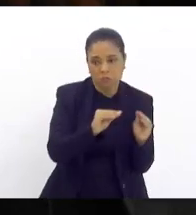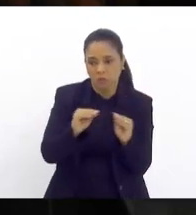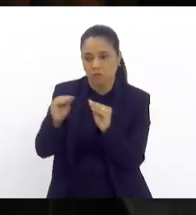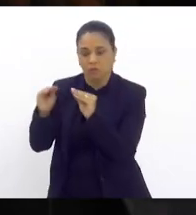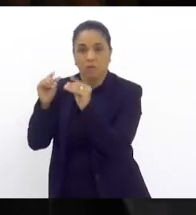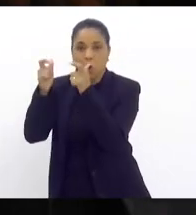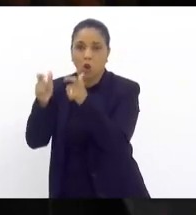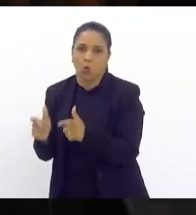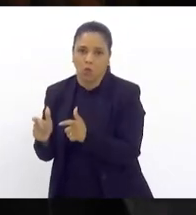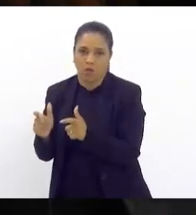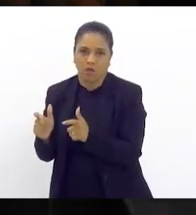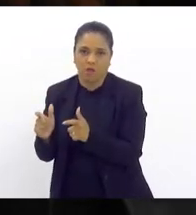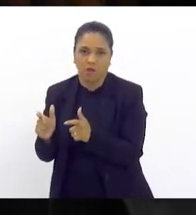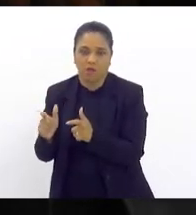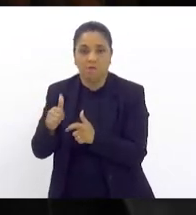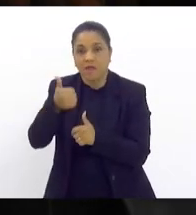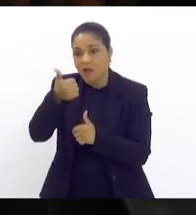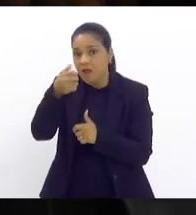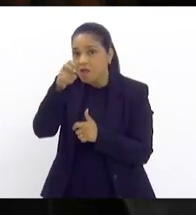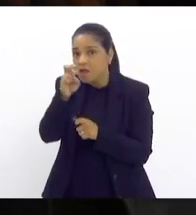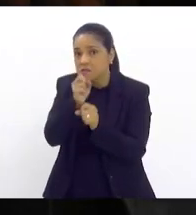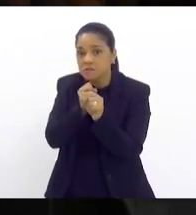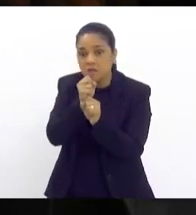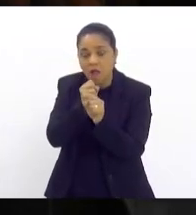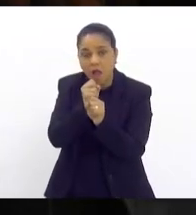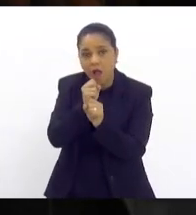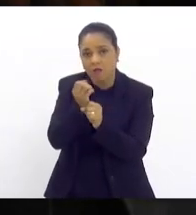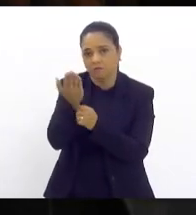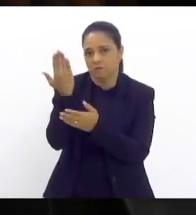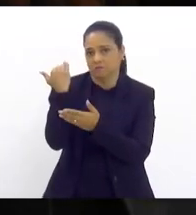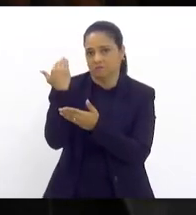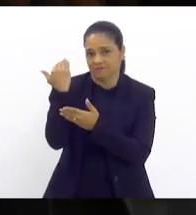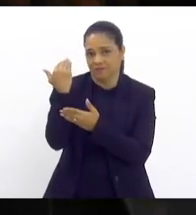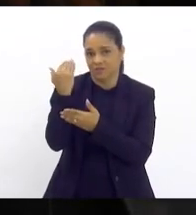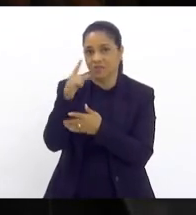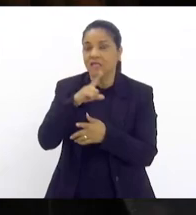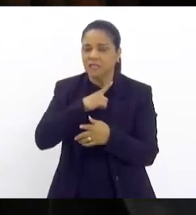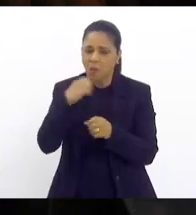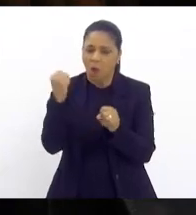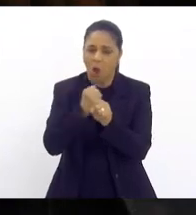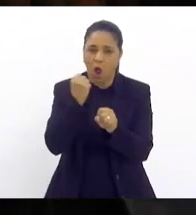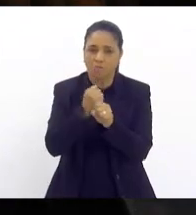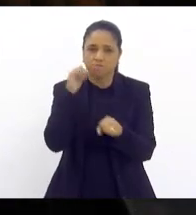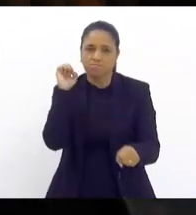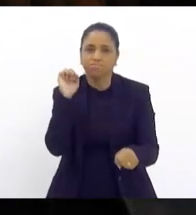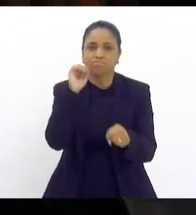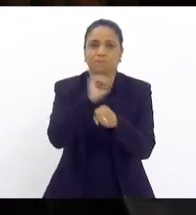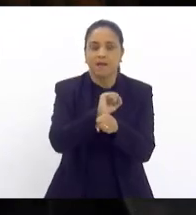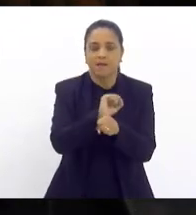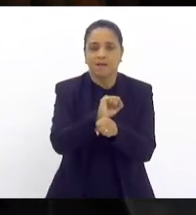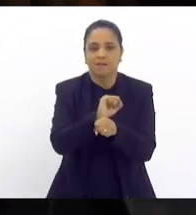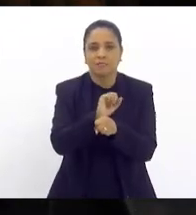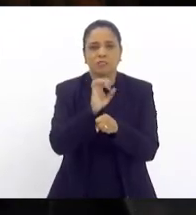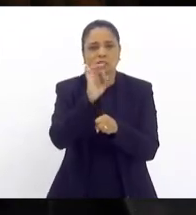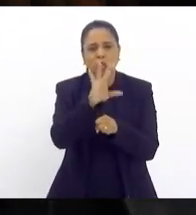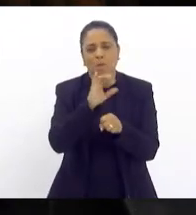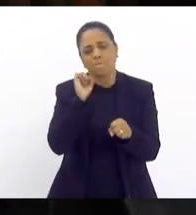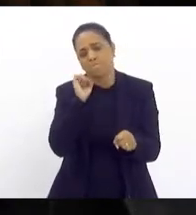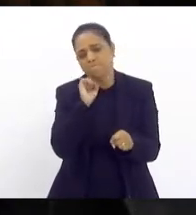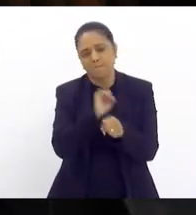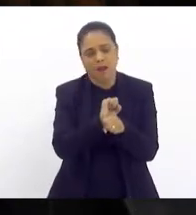anos mas tem uma obra parada no tanque que tá lá só a estrutura só o esqueleto